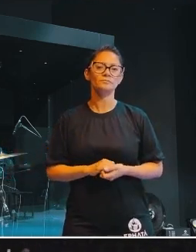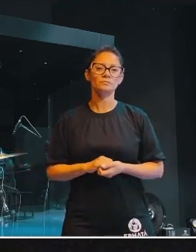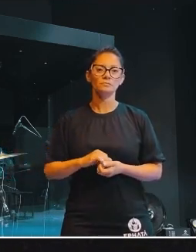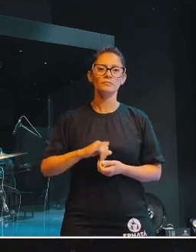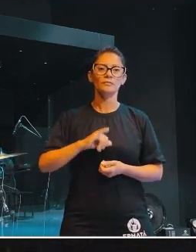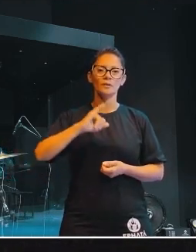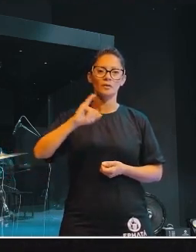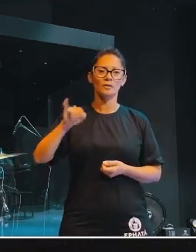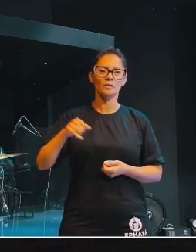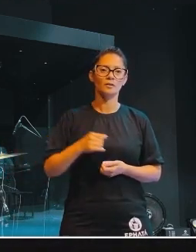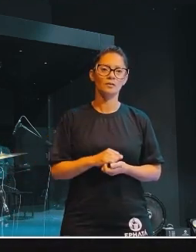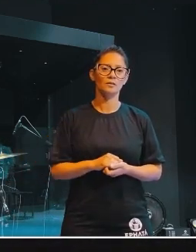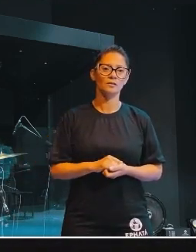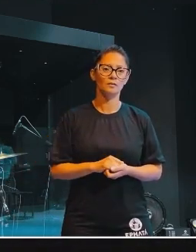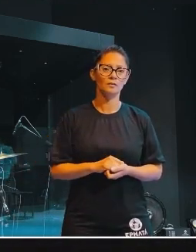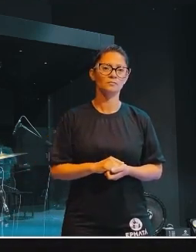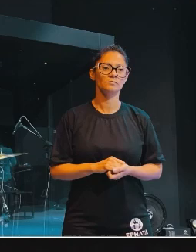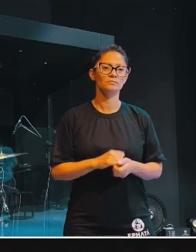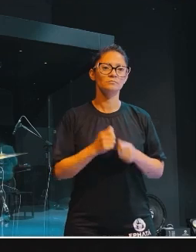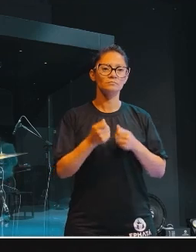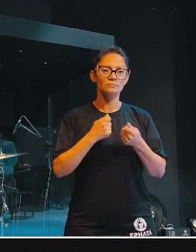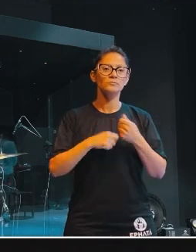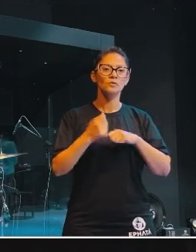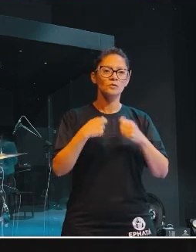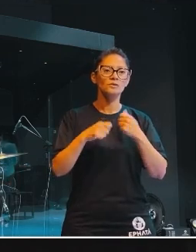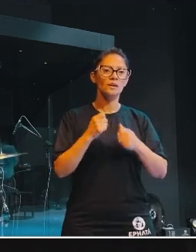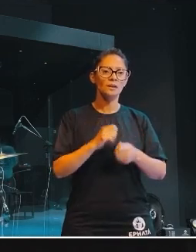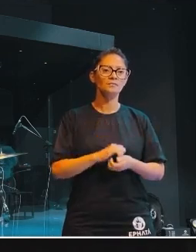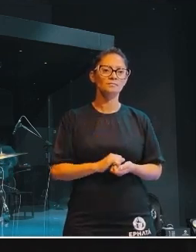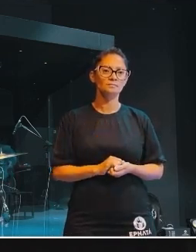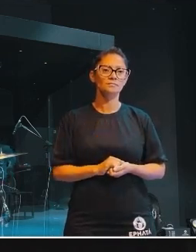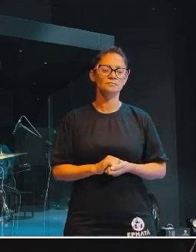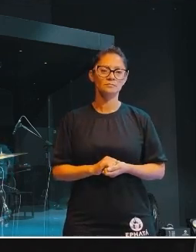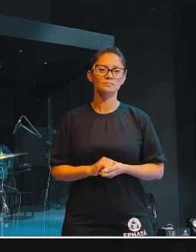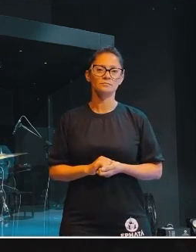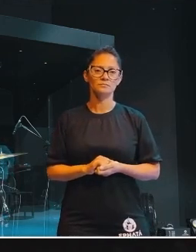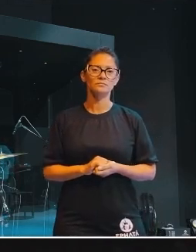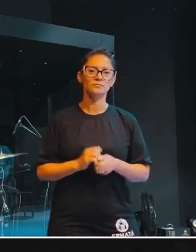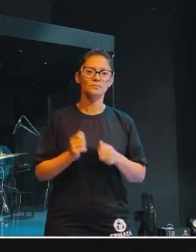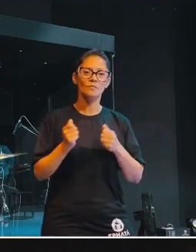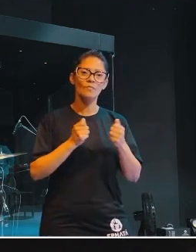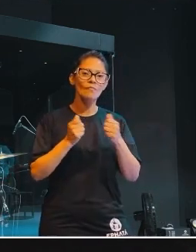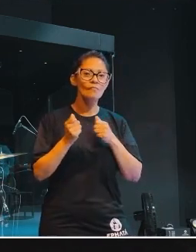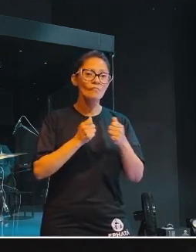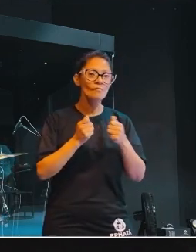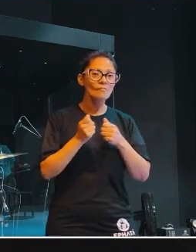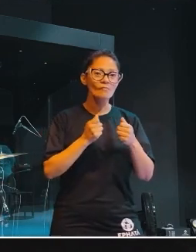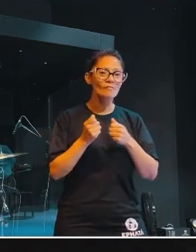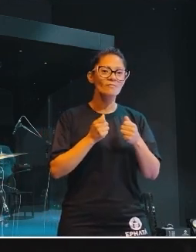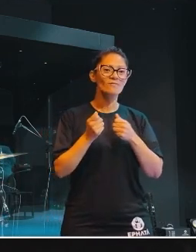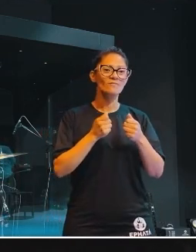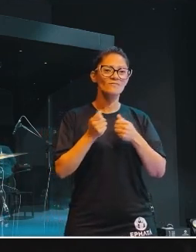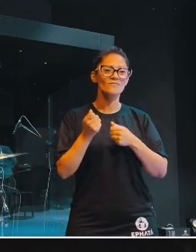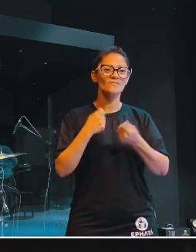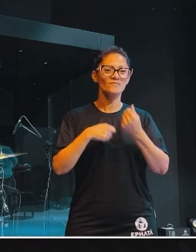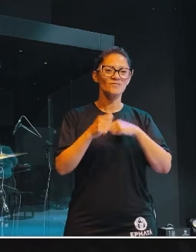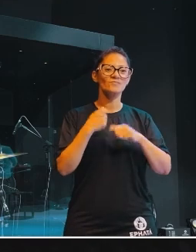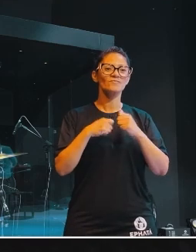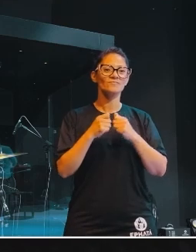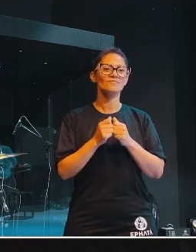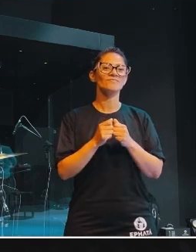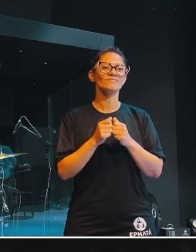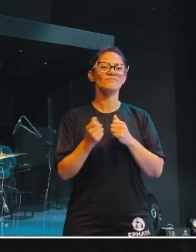com medo, do que dizer que tem fé e não dá um passo porque tem medo. Repete ou passa?